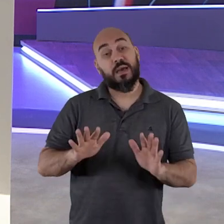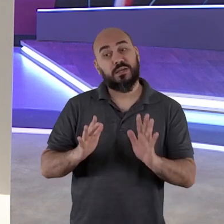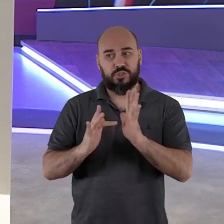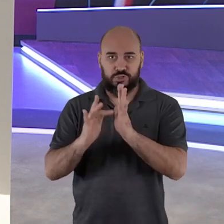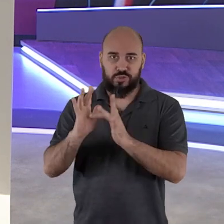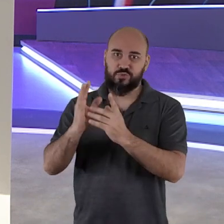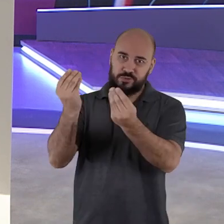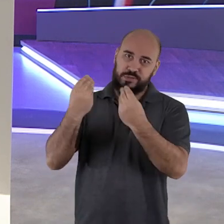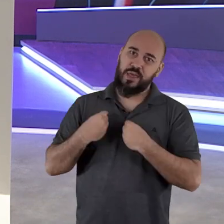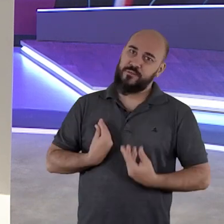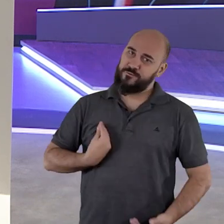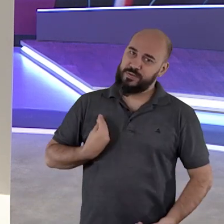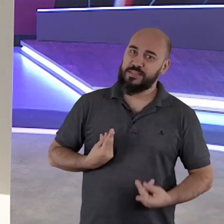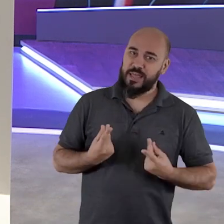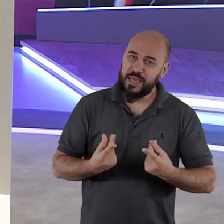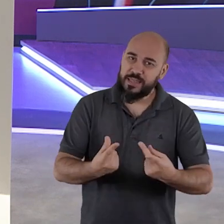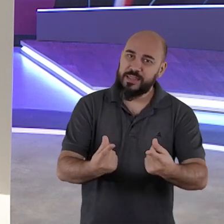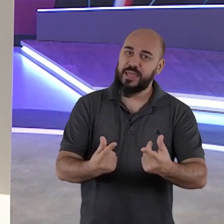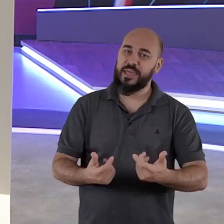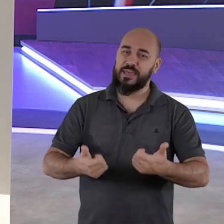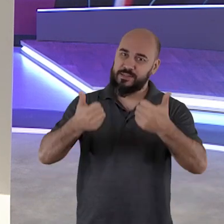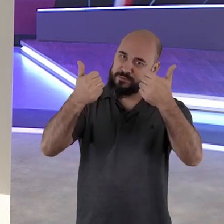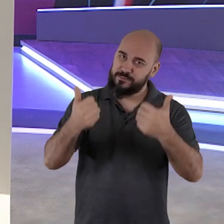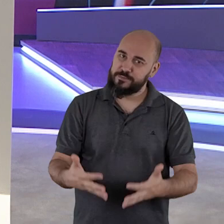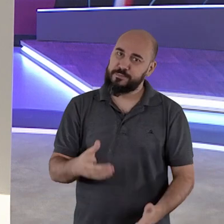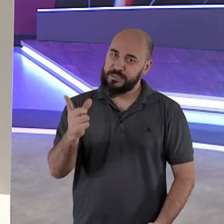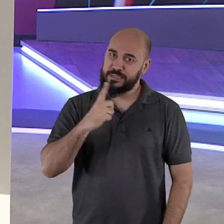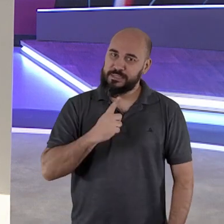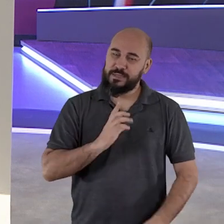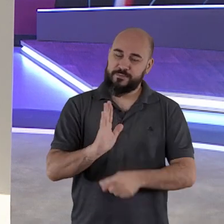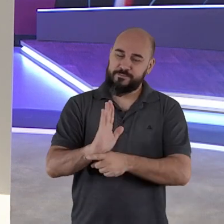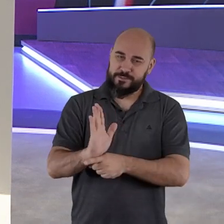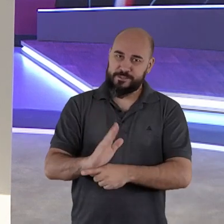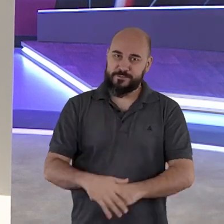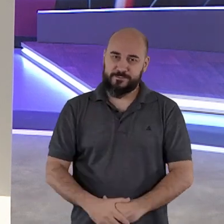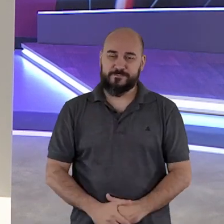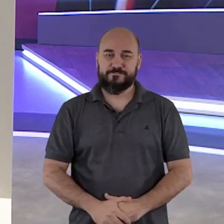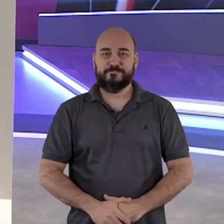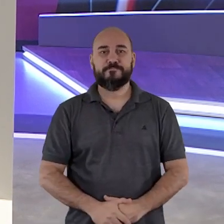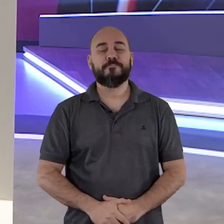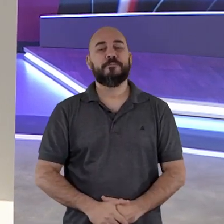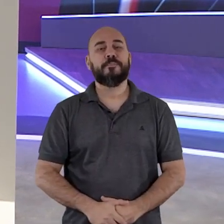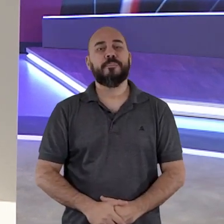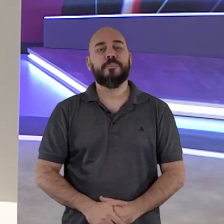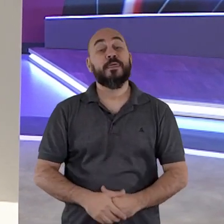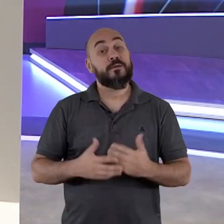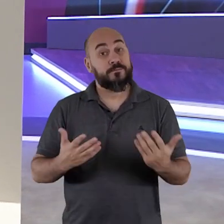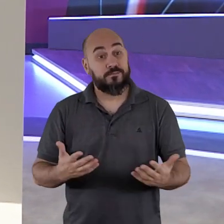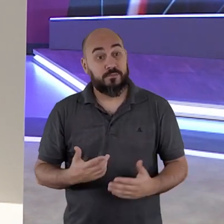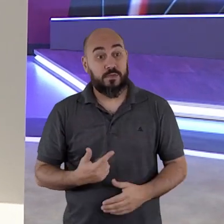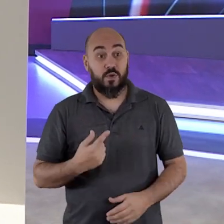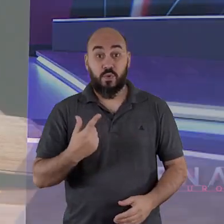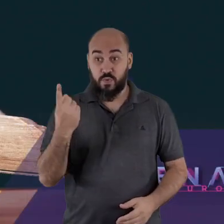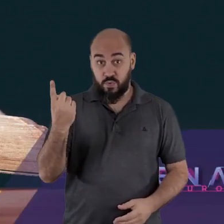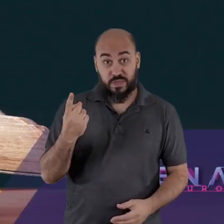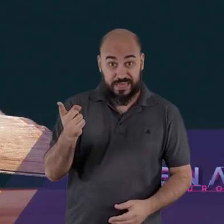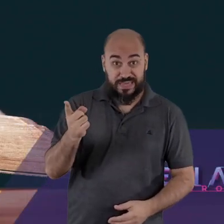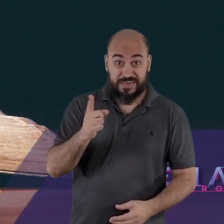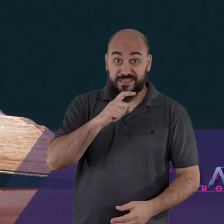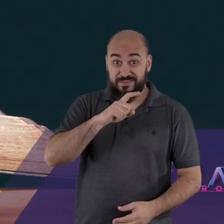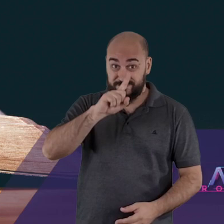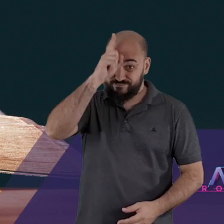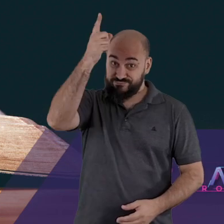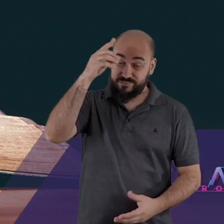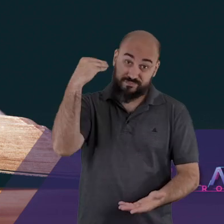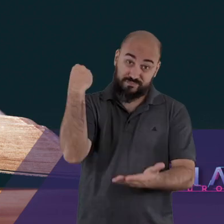vamos ressuscitar, e aí sim teremos a eternidade. Uma outra doutrina que acabou entrando foi a doutrina